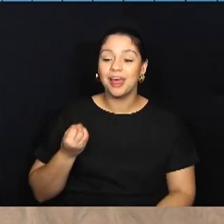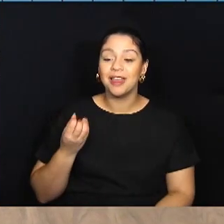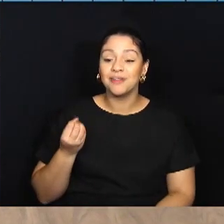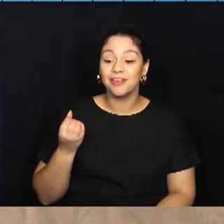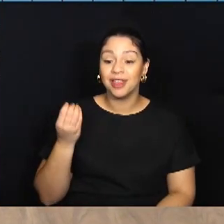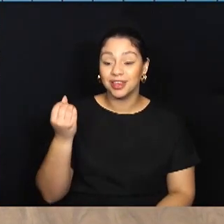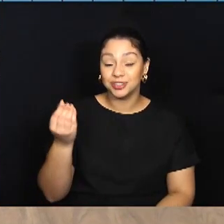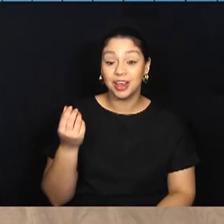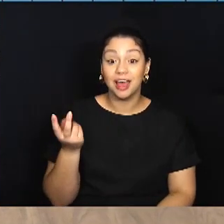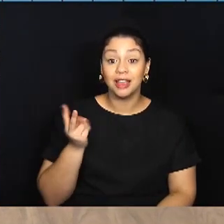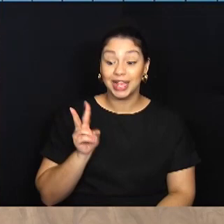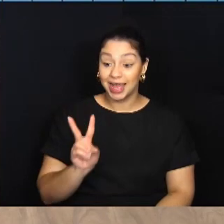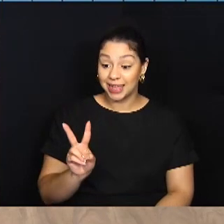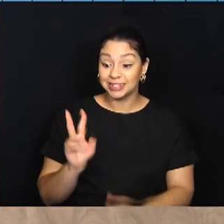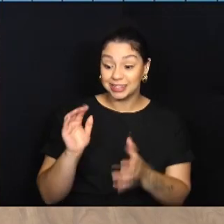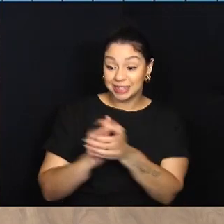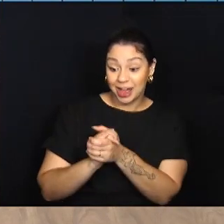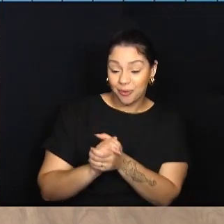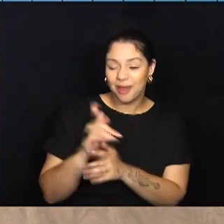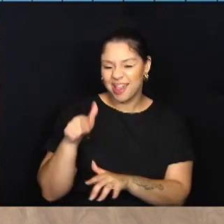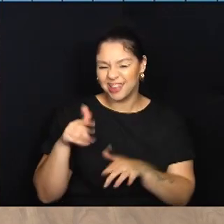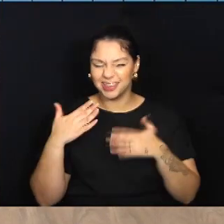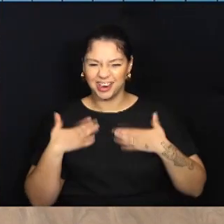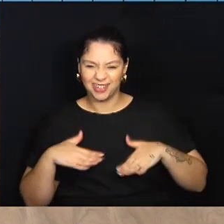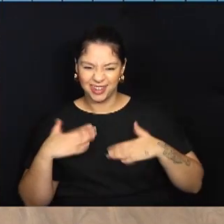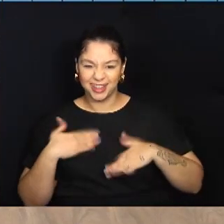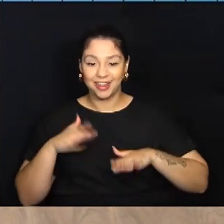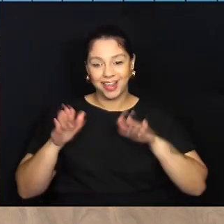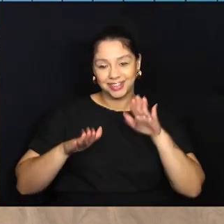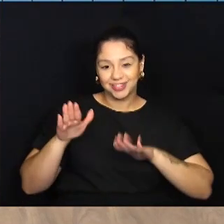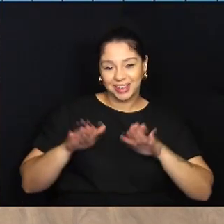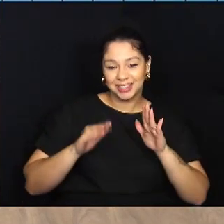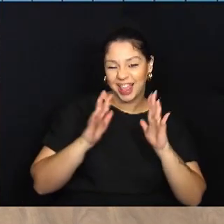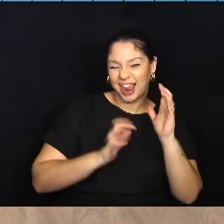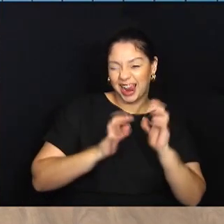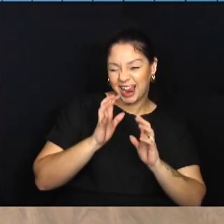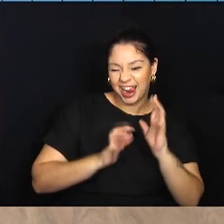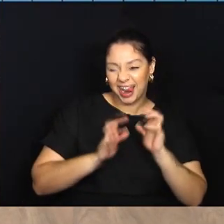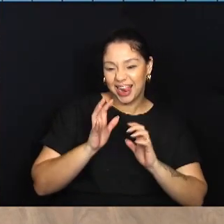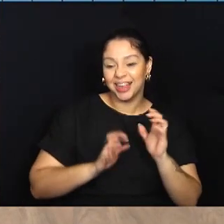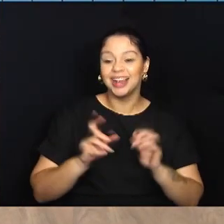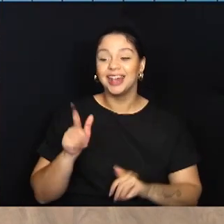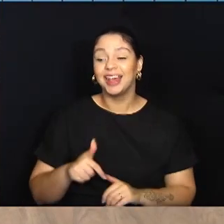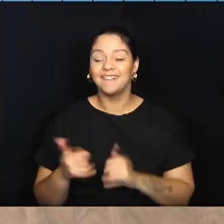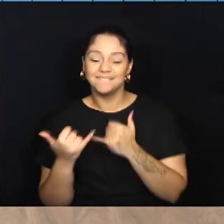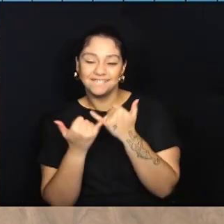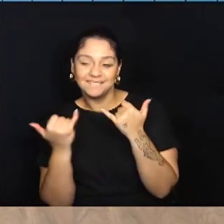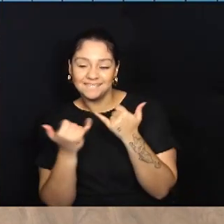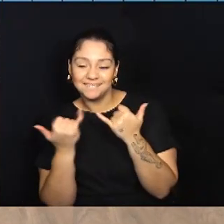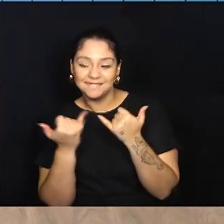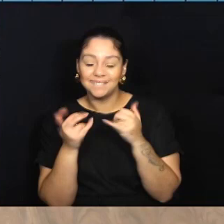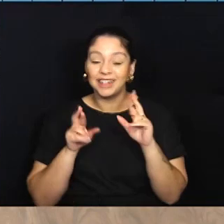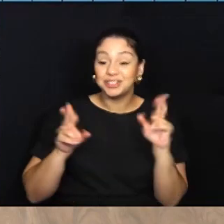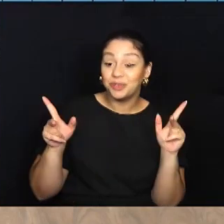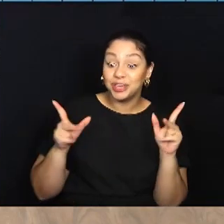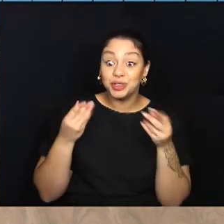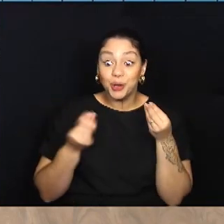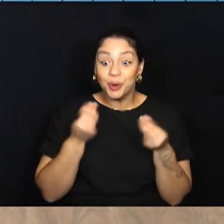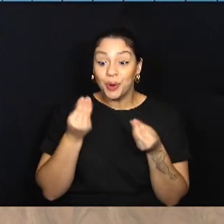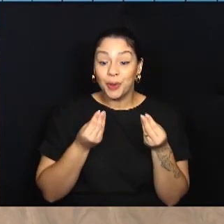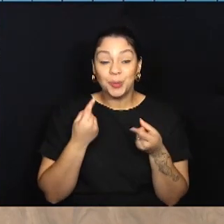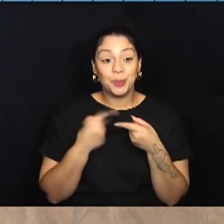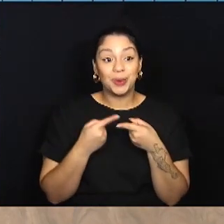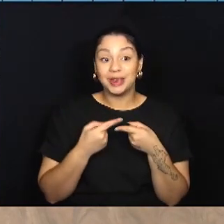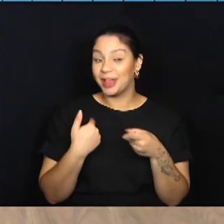Como casal, é tranquilo, existem conflitos no meio do caminho, vocês são parecidos, são diferentes? Porque quando na